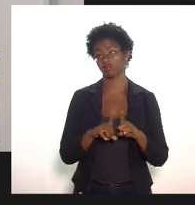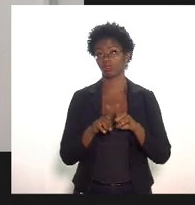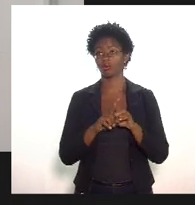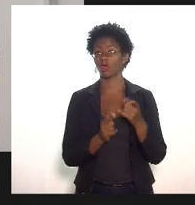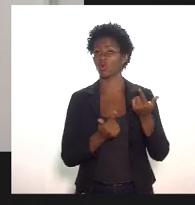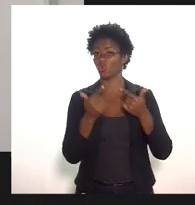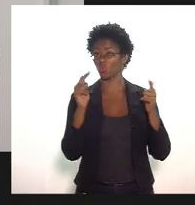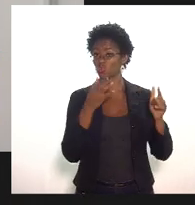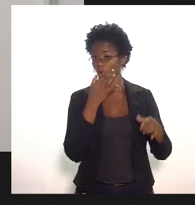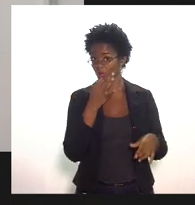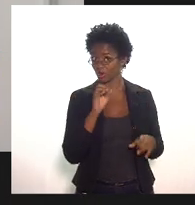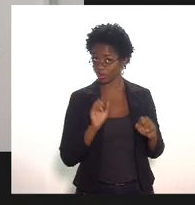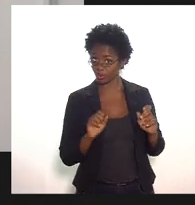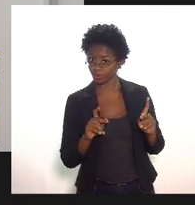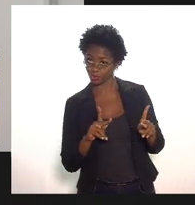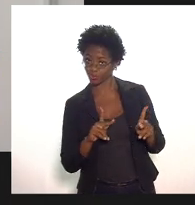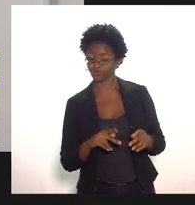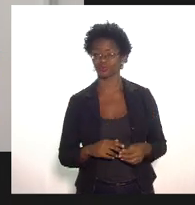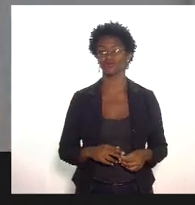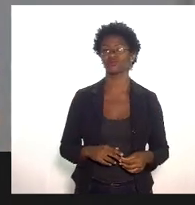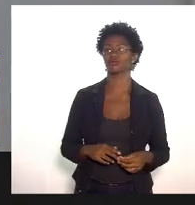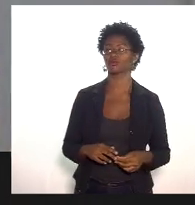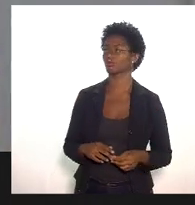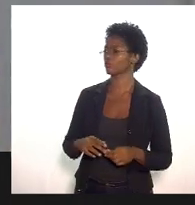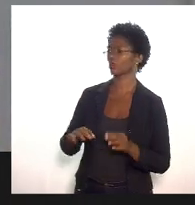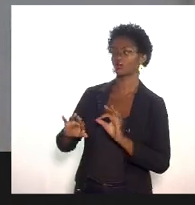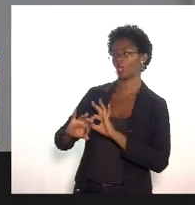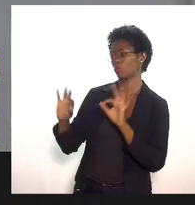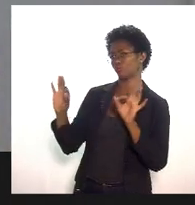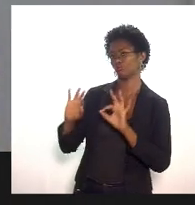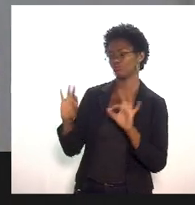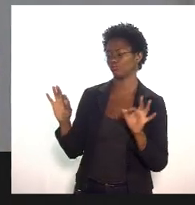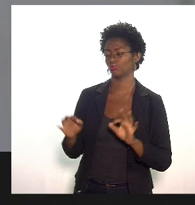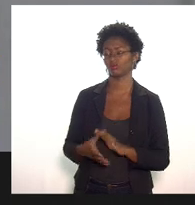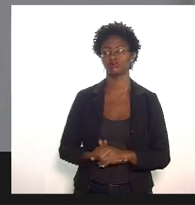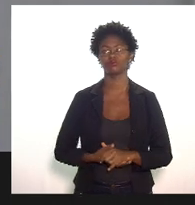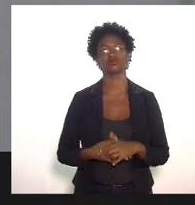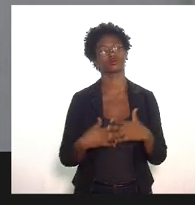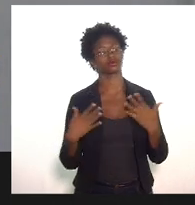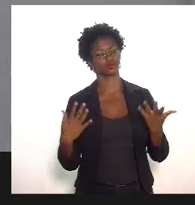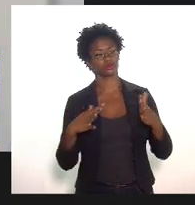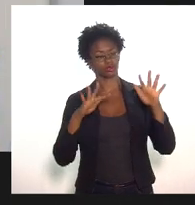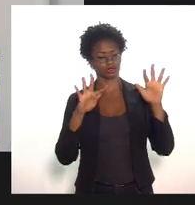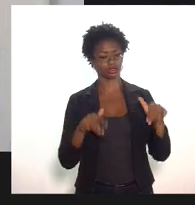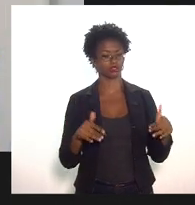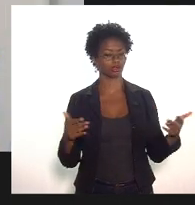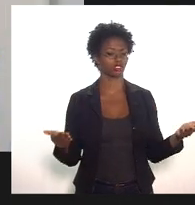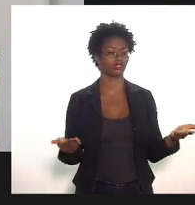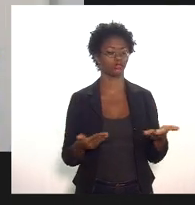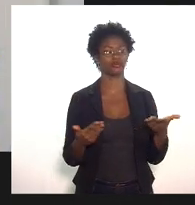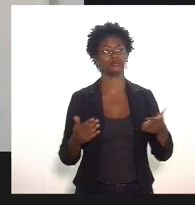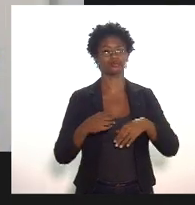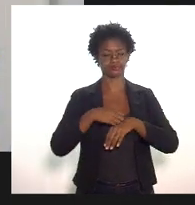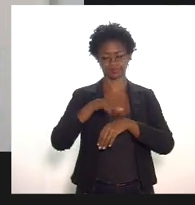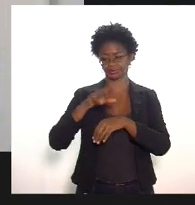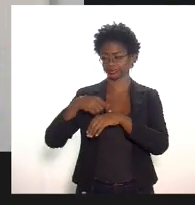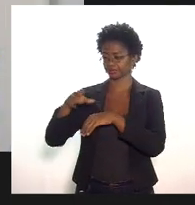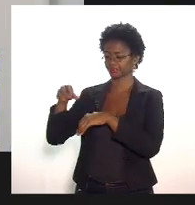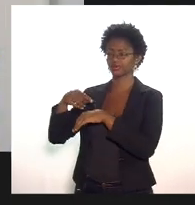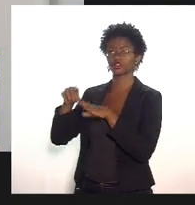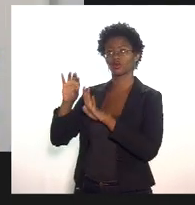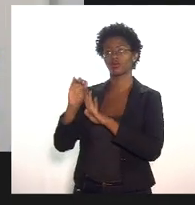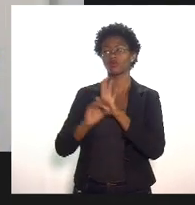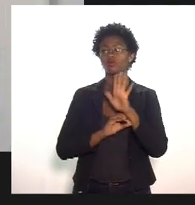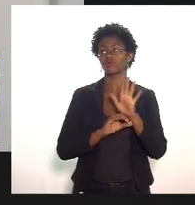sugestões, tá bem? Tá ótimo. E aí a gente consolida e encaminha via ofício